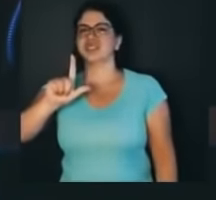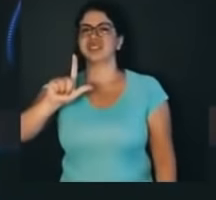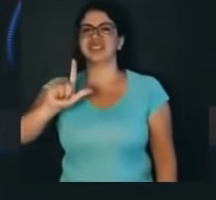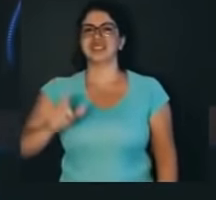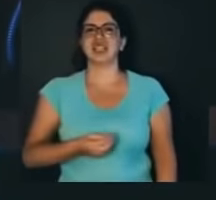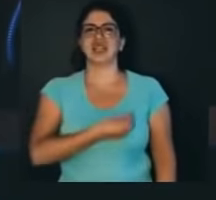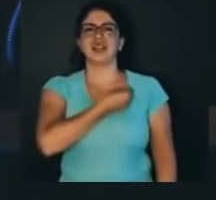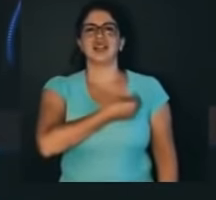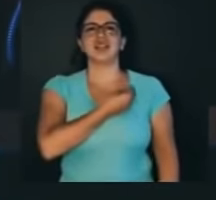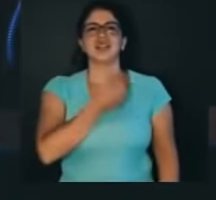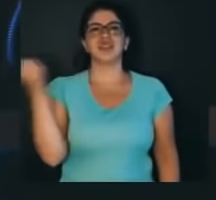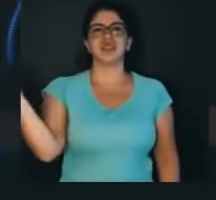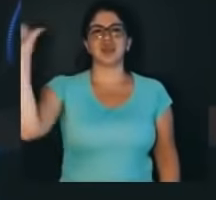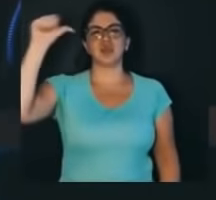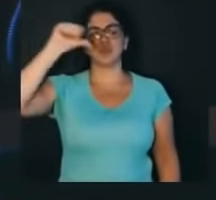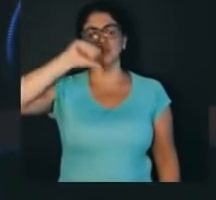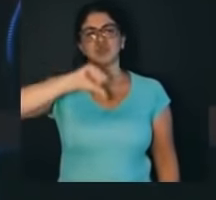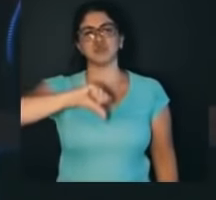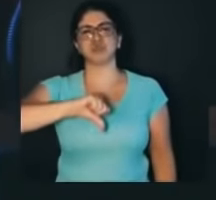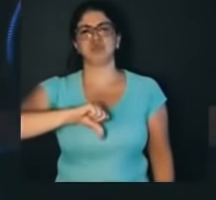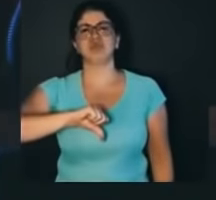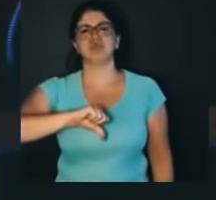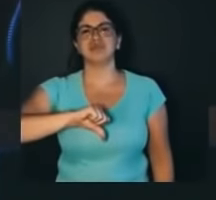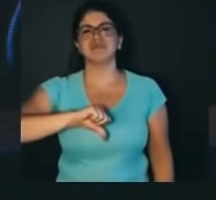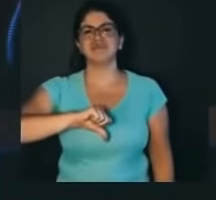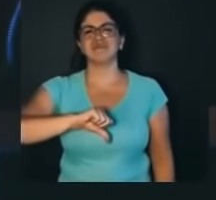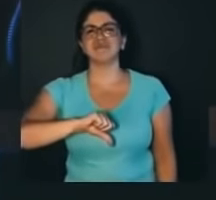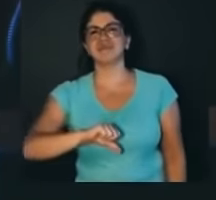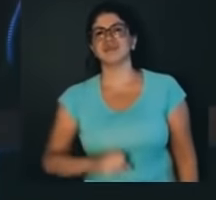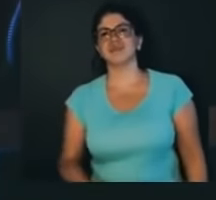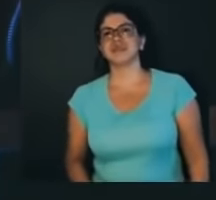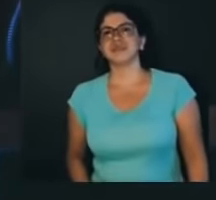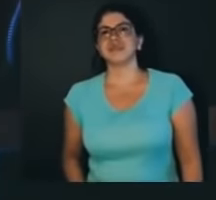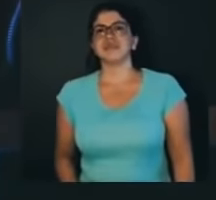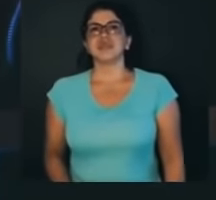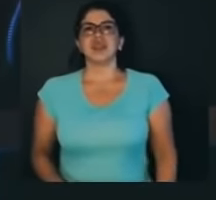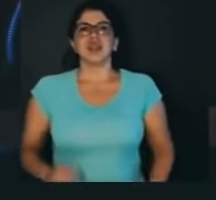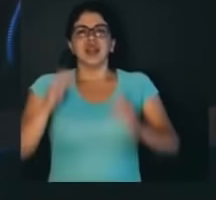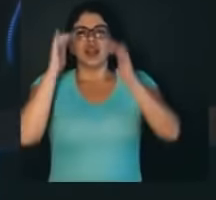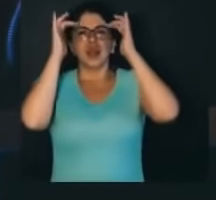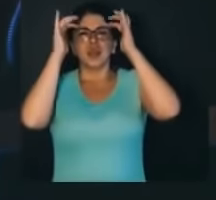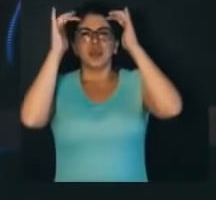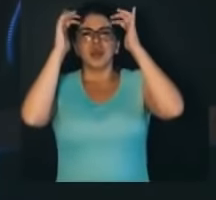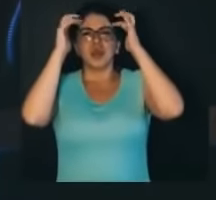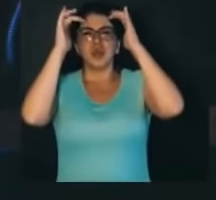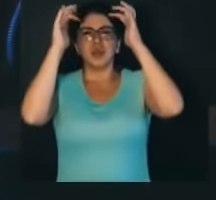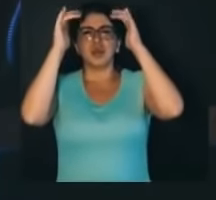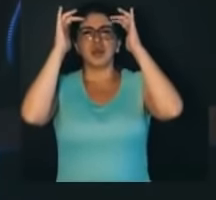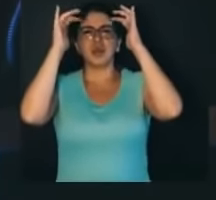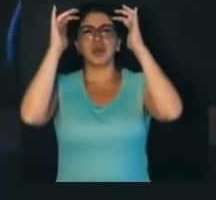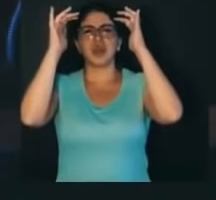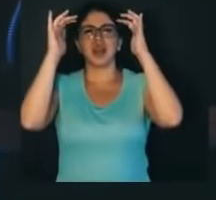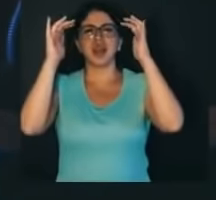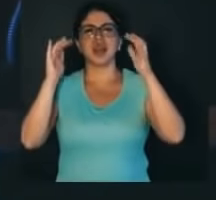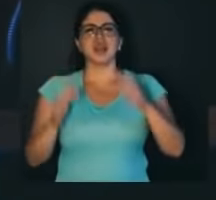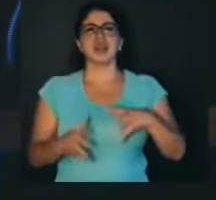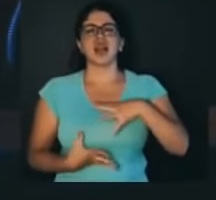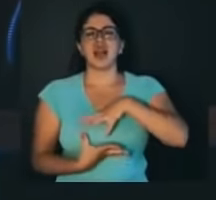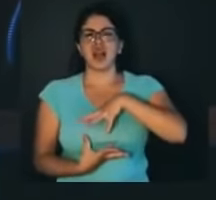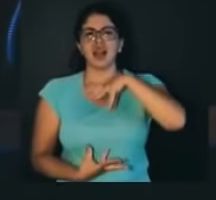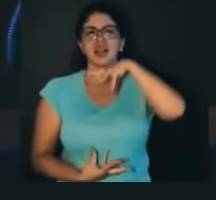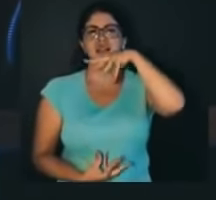límbica do nosso cérebro que conecta, que guarda as nossas emoções, ela antecede a